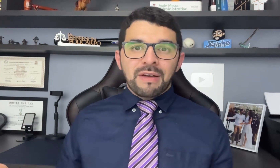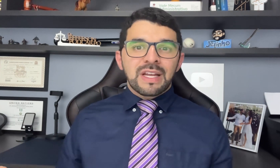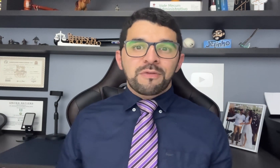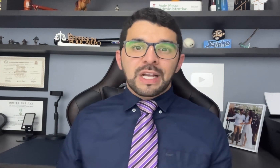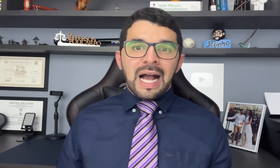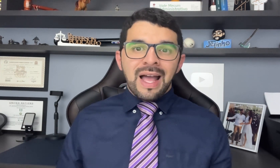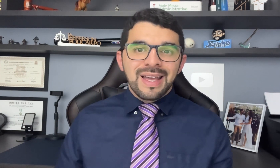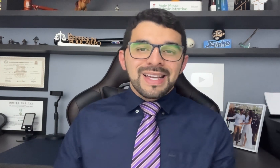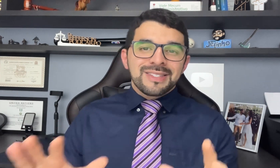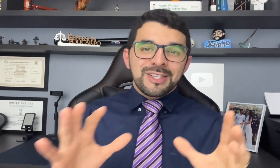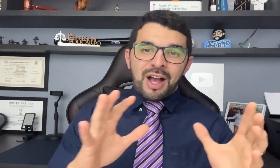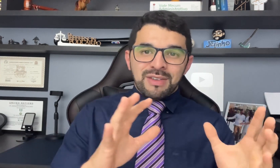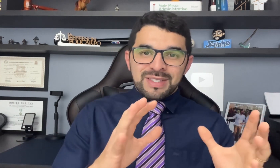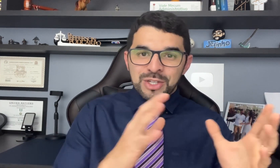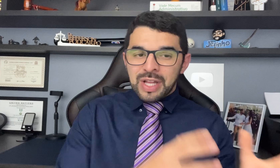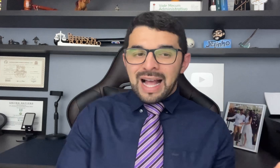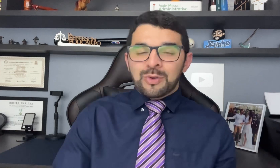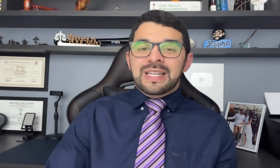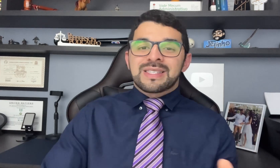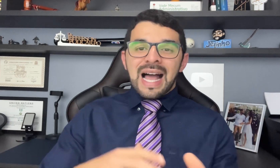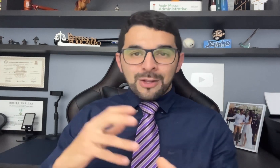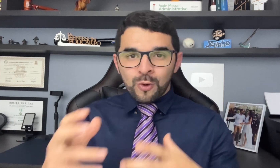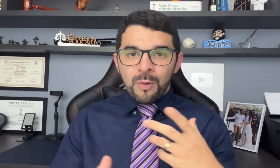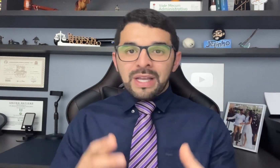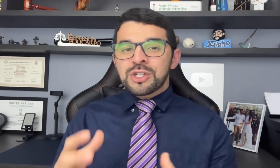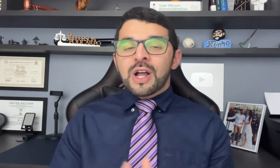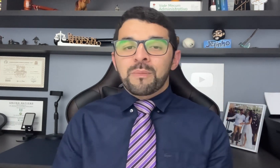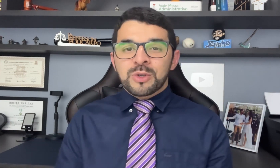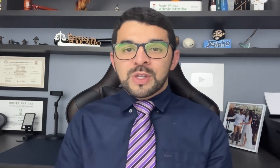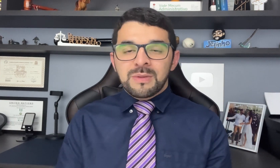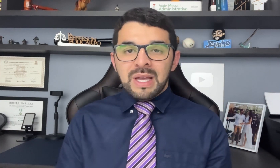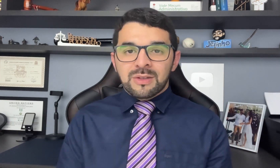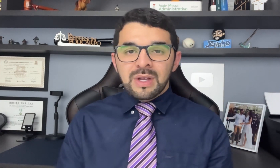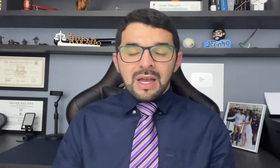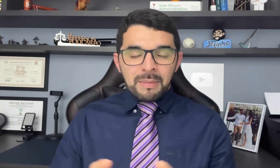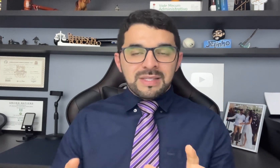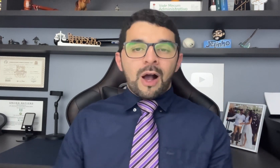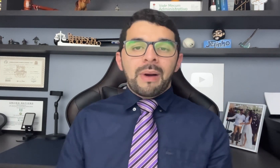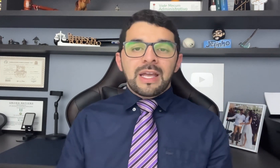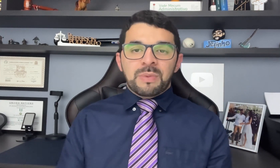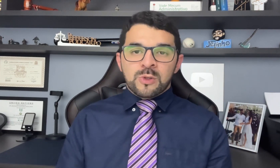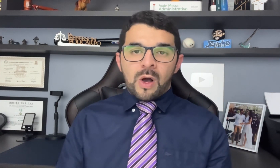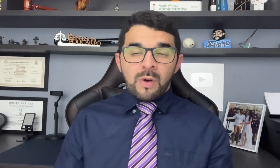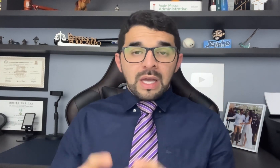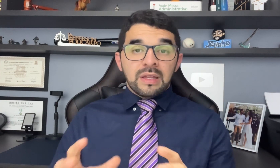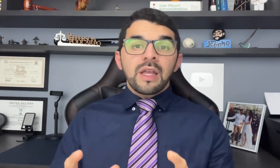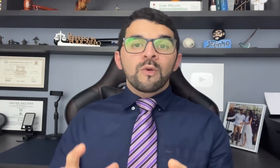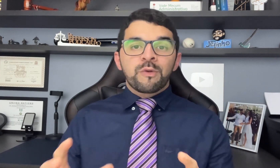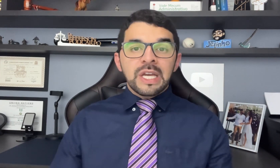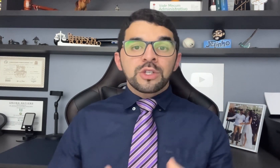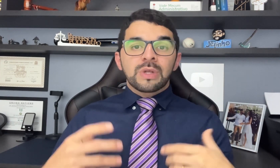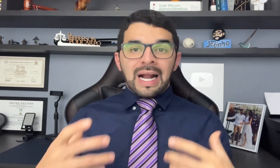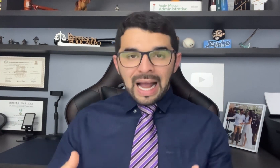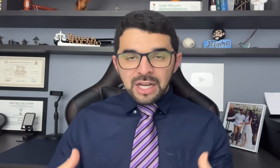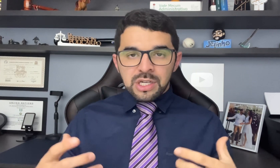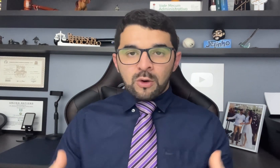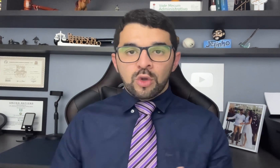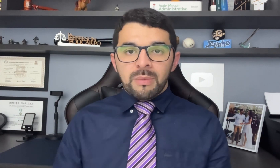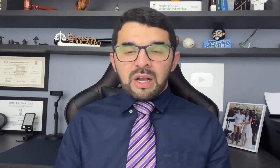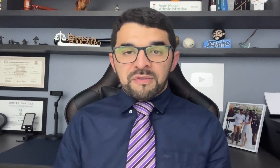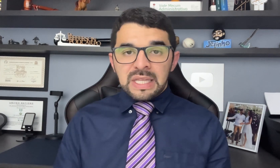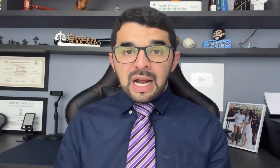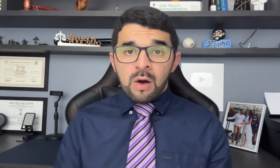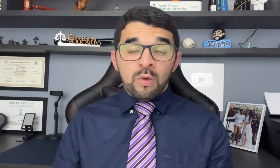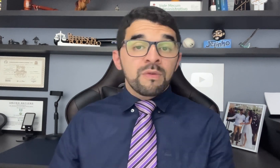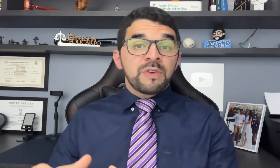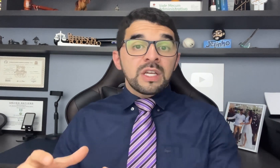lá para verificar se está atualizado, como é que está o procedimento. Mas calma aí, pessoal. Tem um vídeo da Caixa